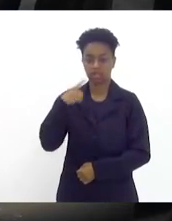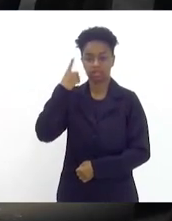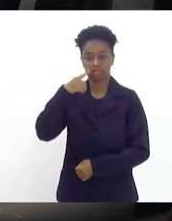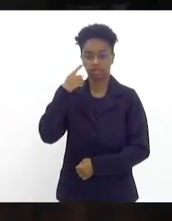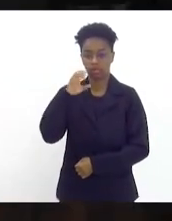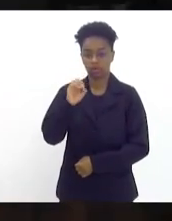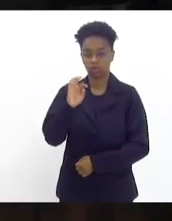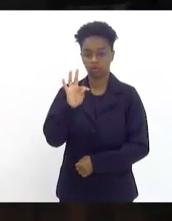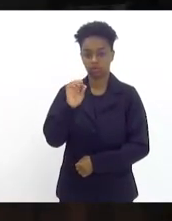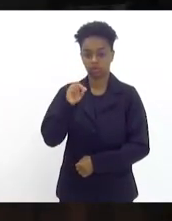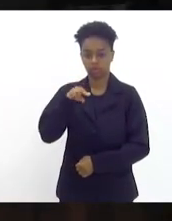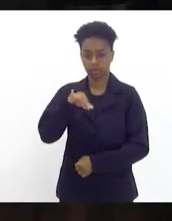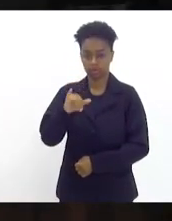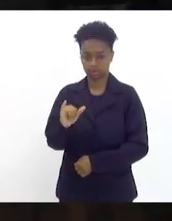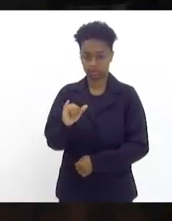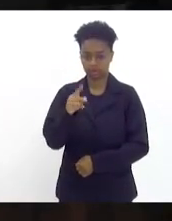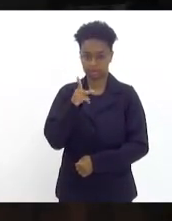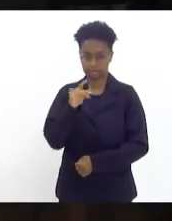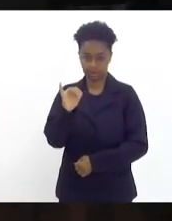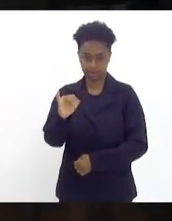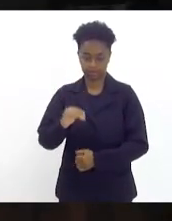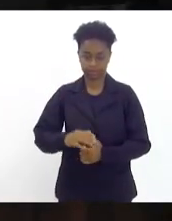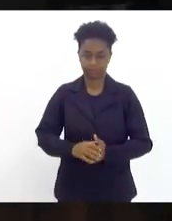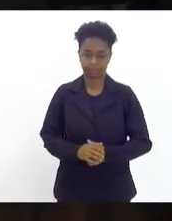Otoni de Paula pai